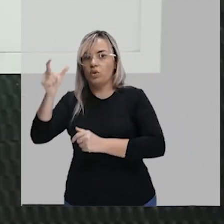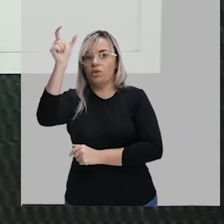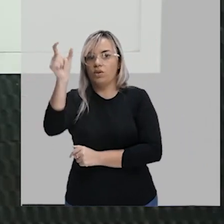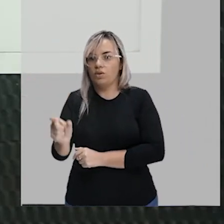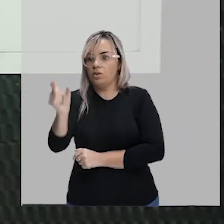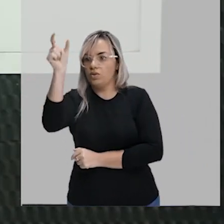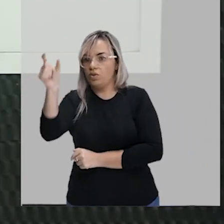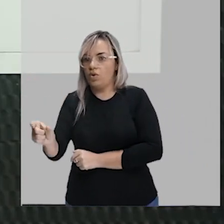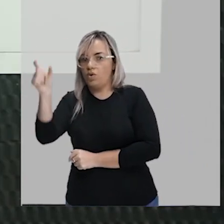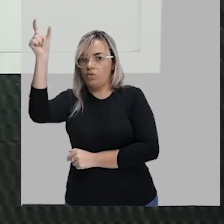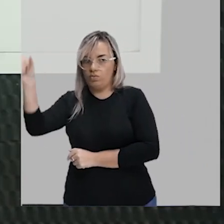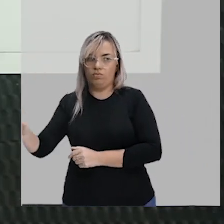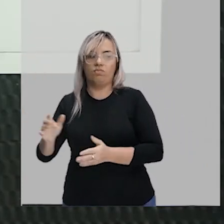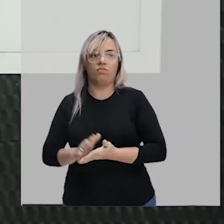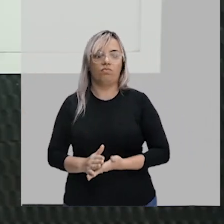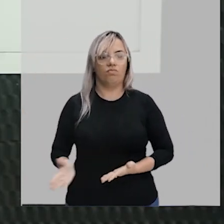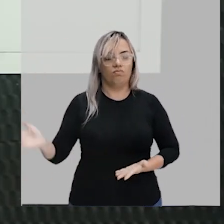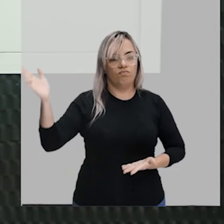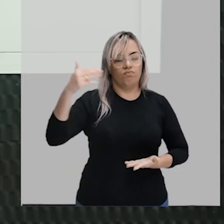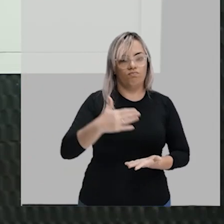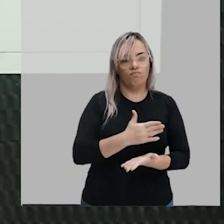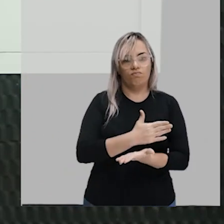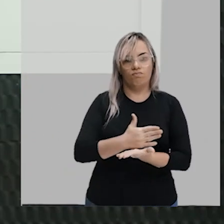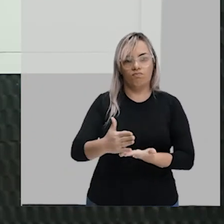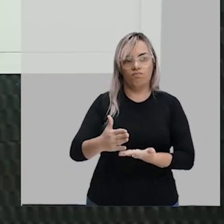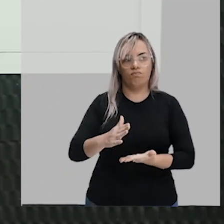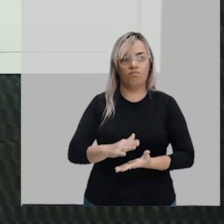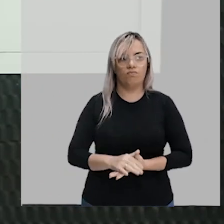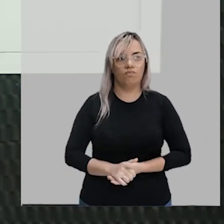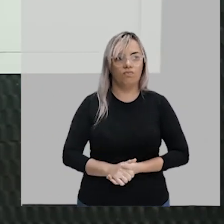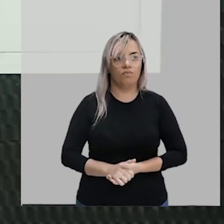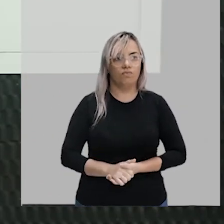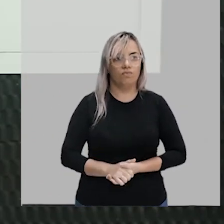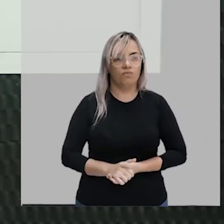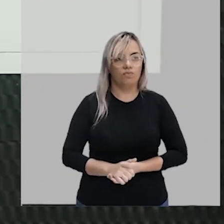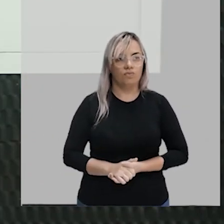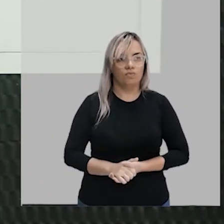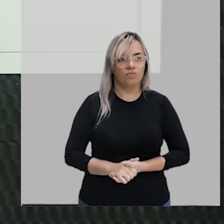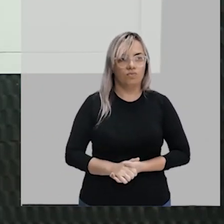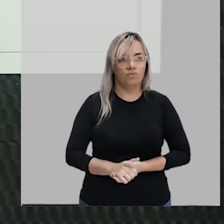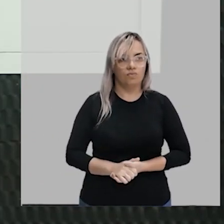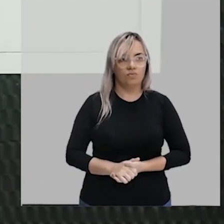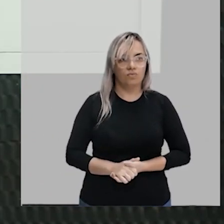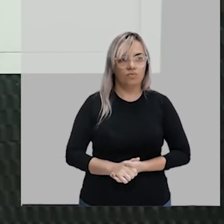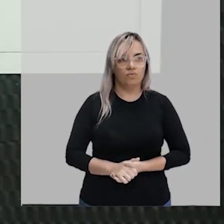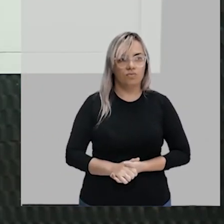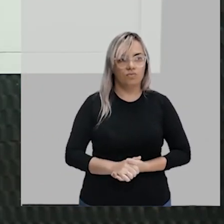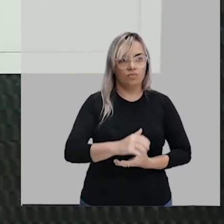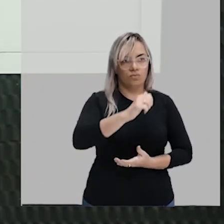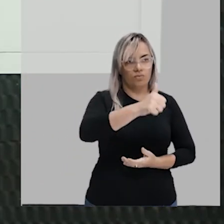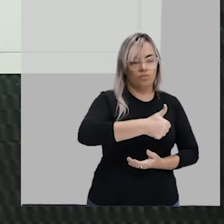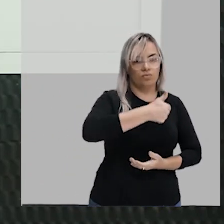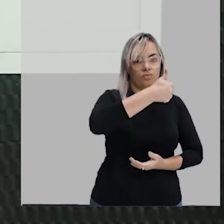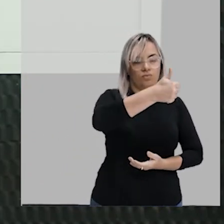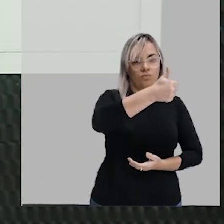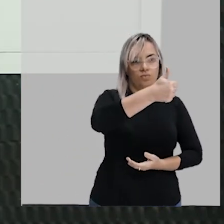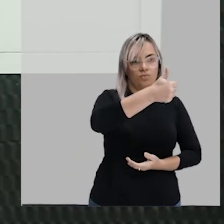Tá? Então vamos começar aqui com essa linha. Então, você vai ter 1 vezes